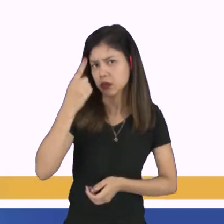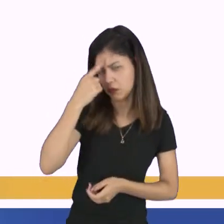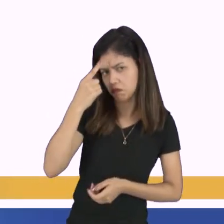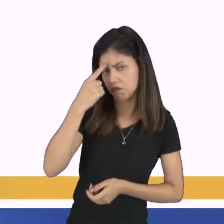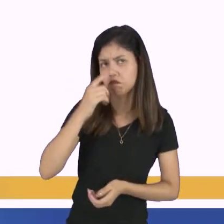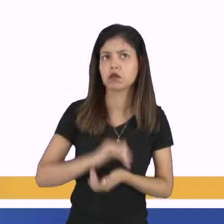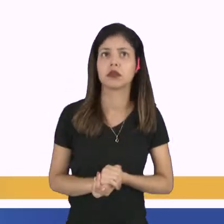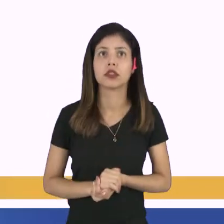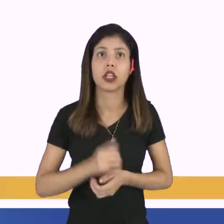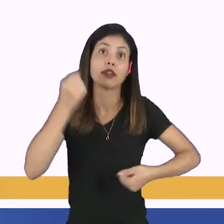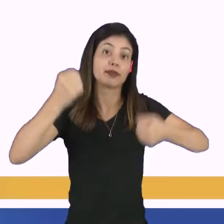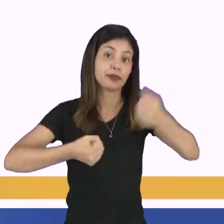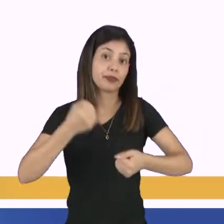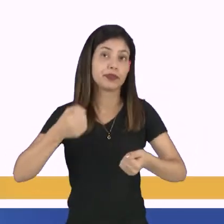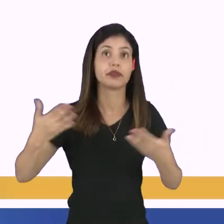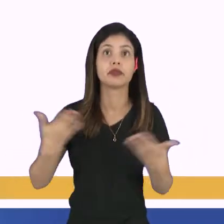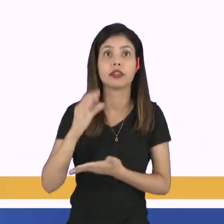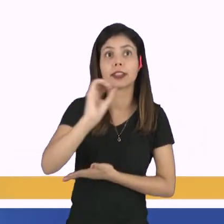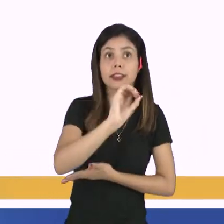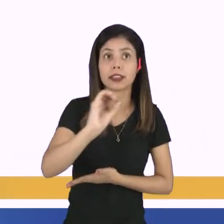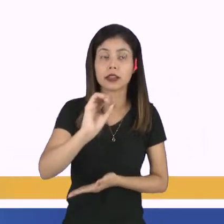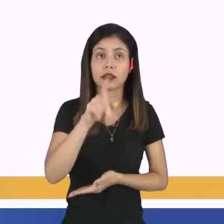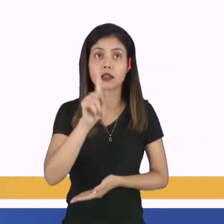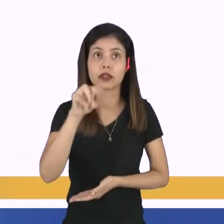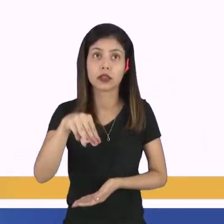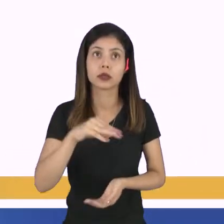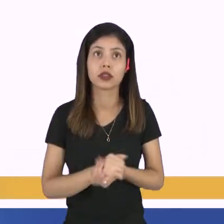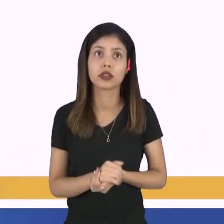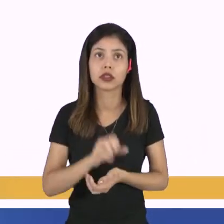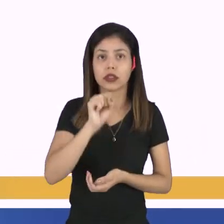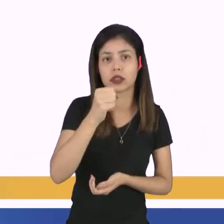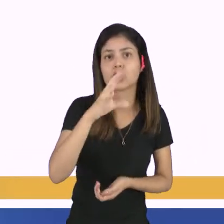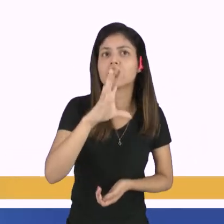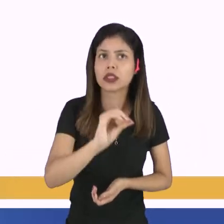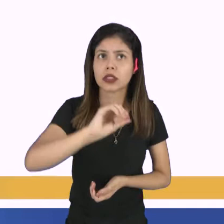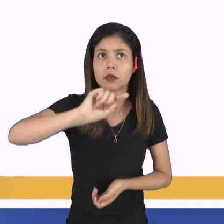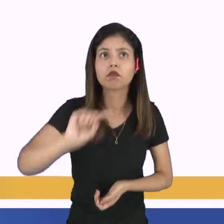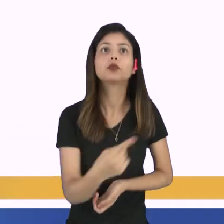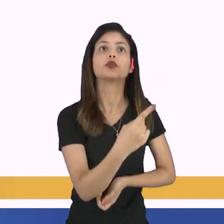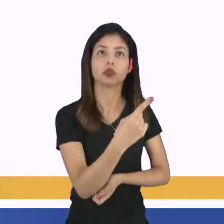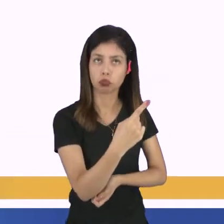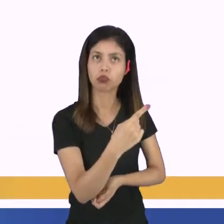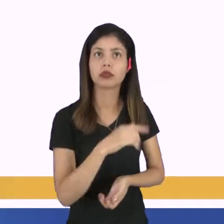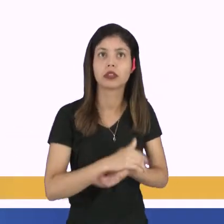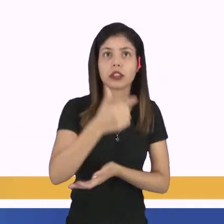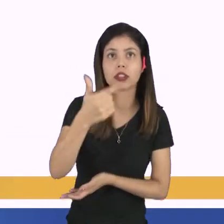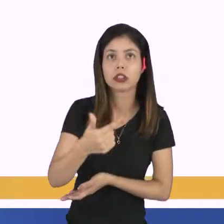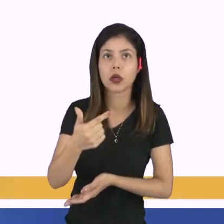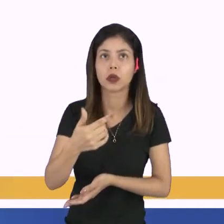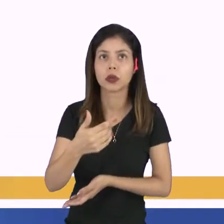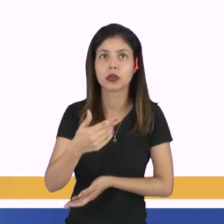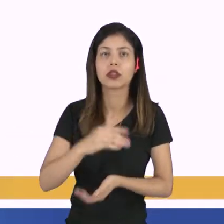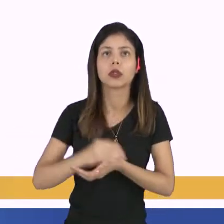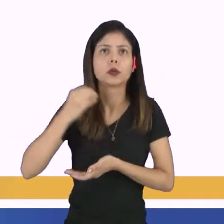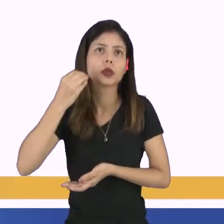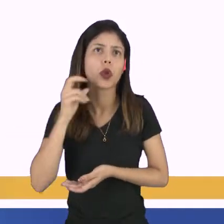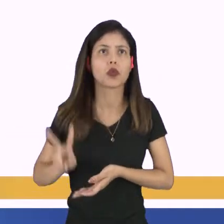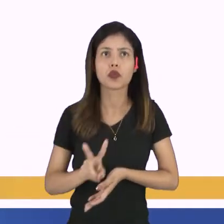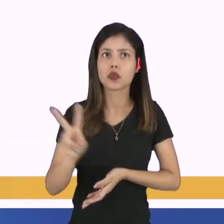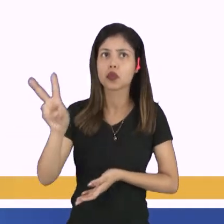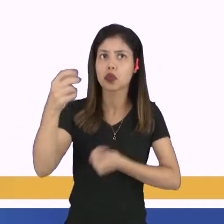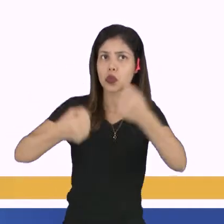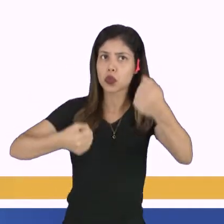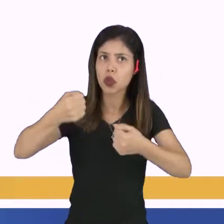que um automóvel, atualmente 0 km, valha R$ 80 mil. Segundo especialistas, o valor